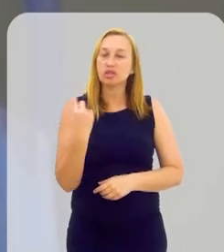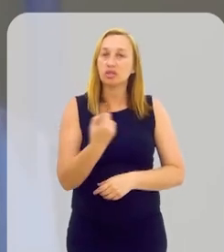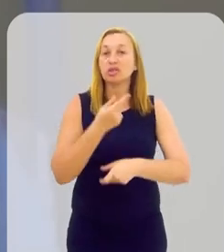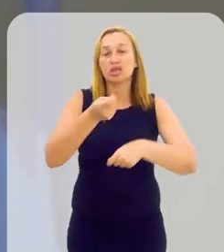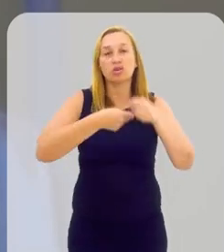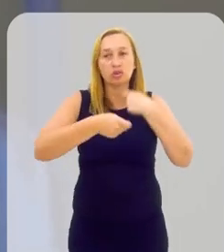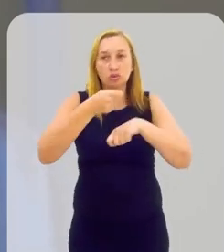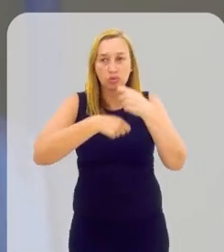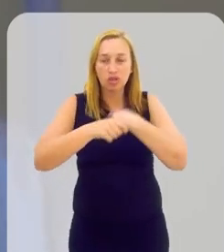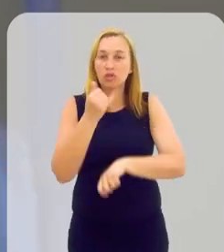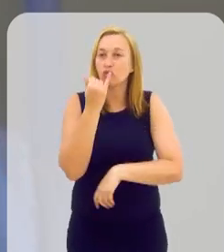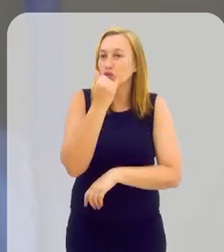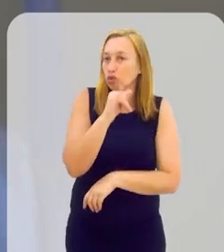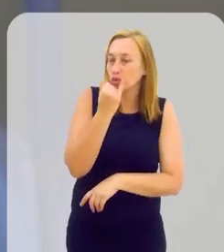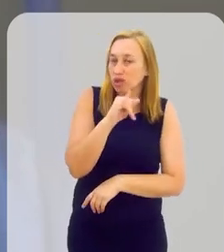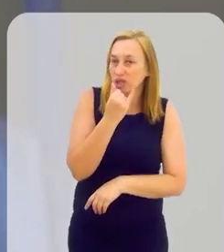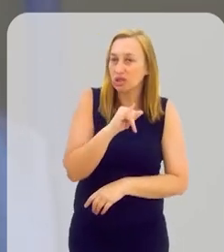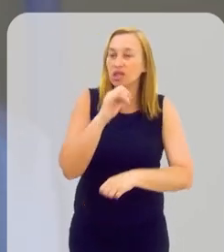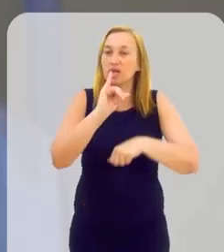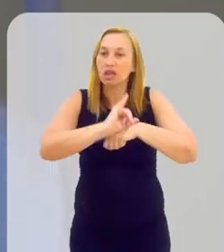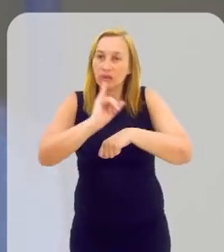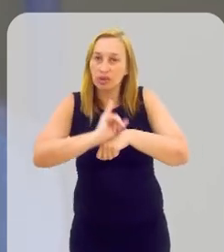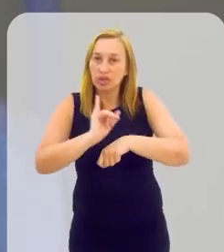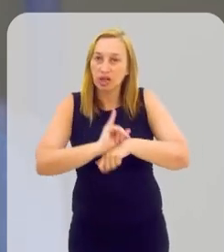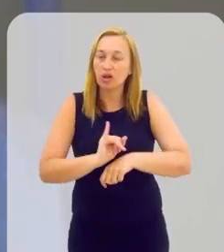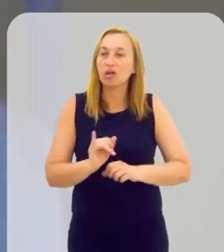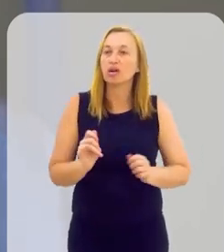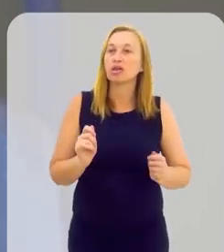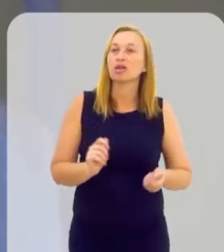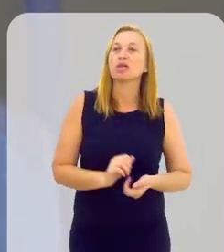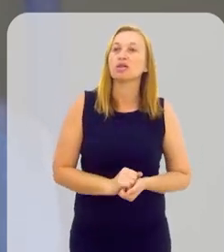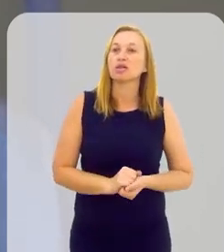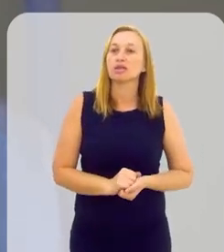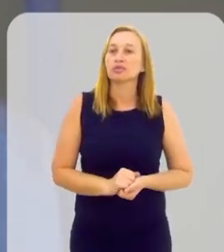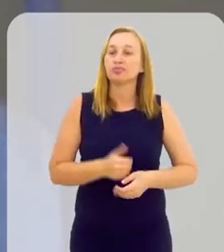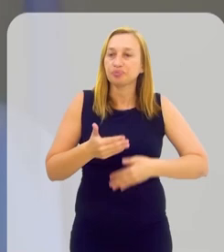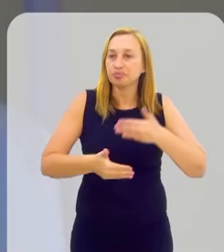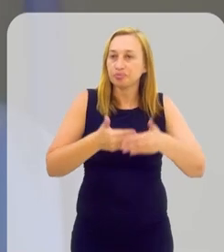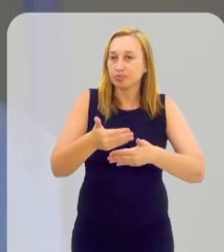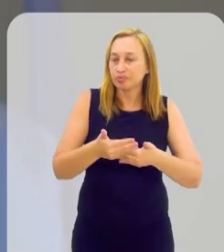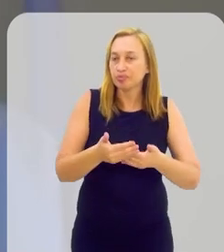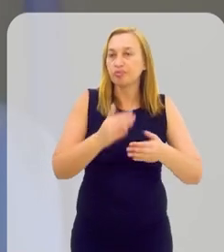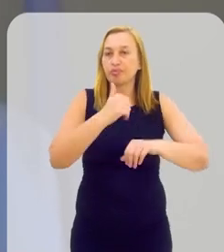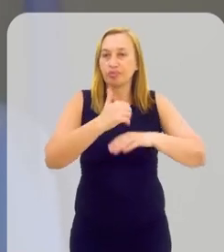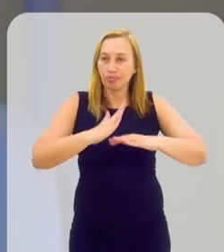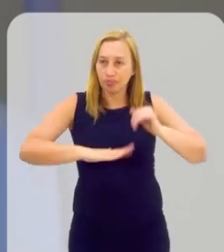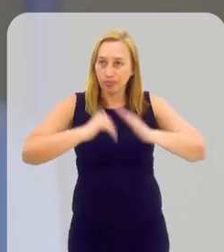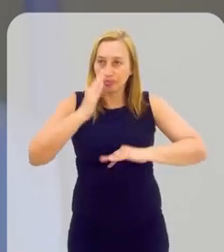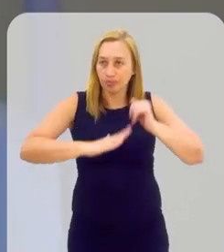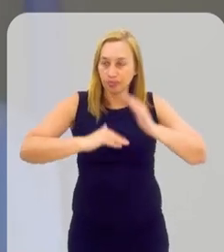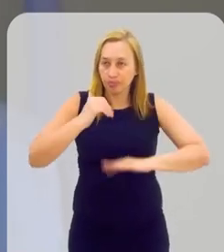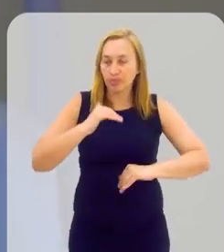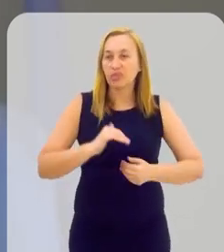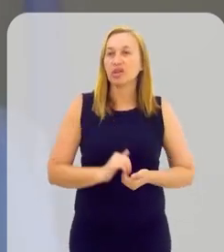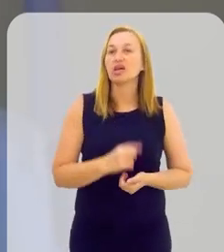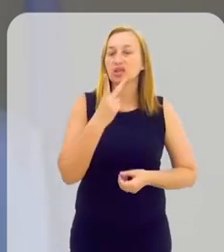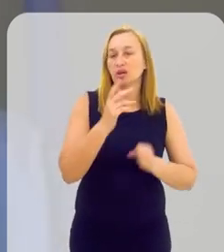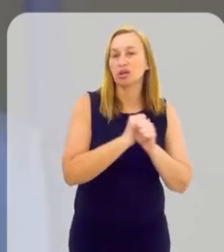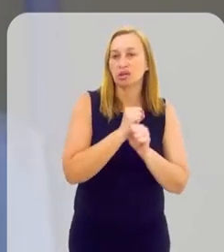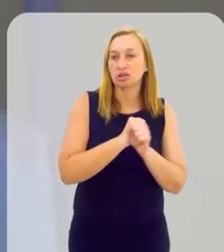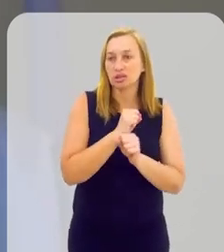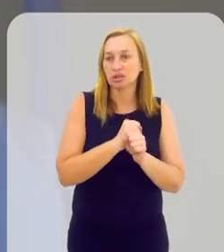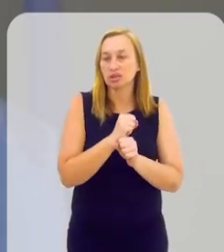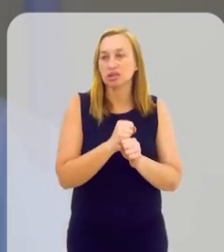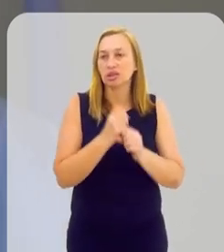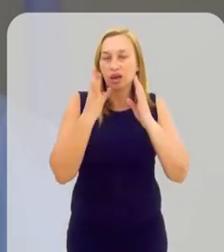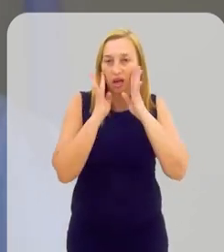para a nossa economia fluminense, tanto no interior quanto na capital, e que a gente tem certeza que a partir de um processo profissional como nós desenvolvemos nesses últimos dois